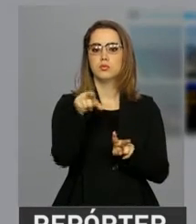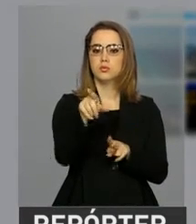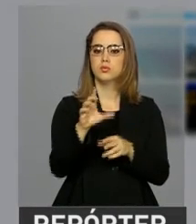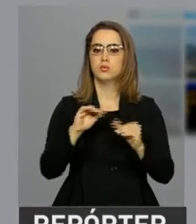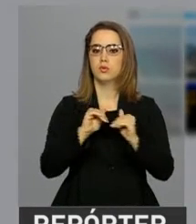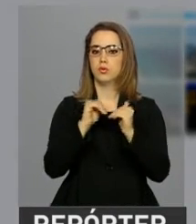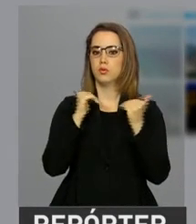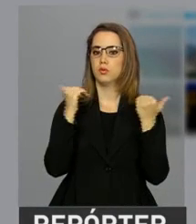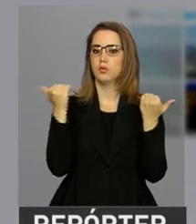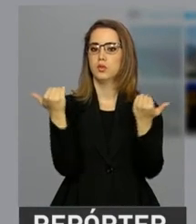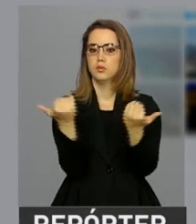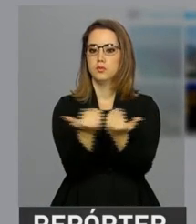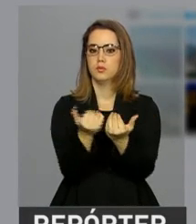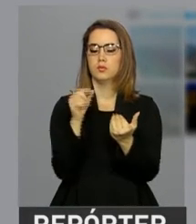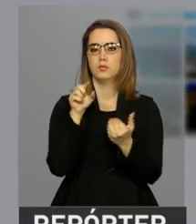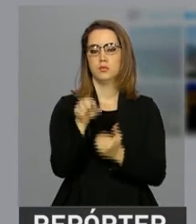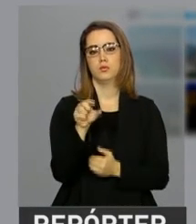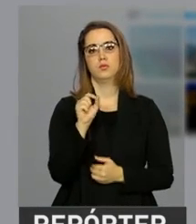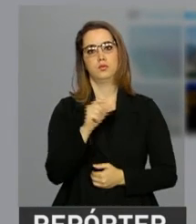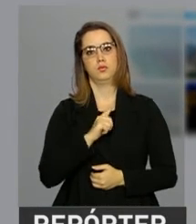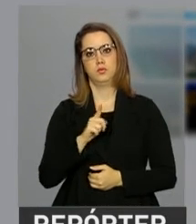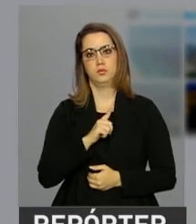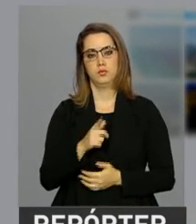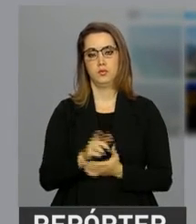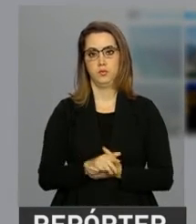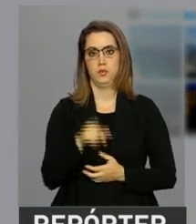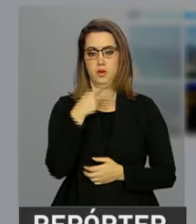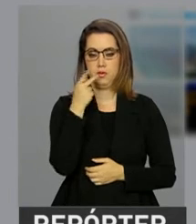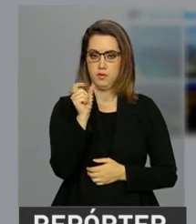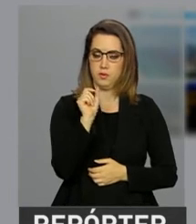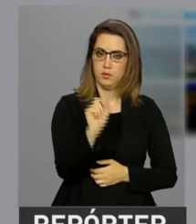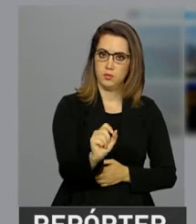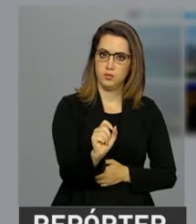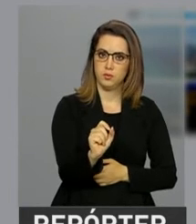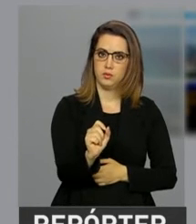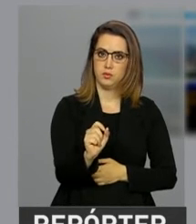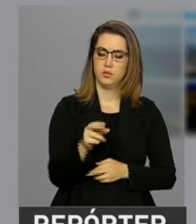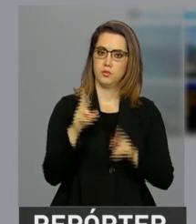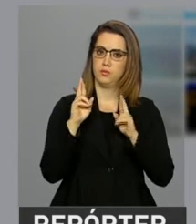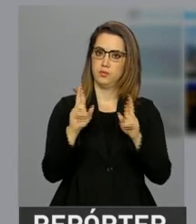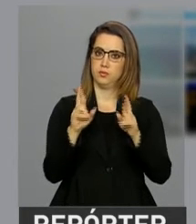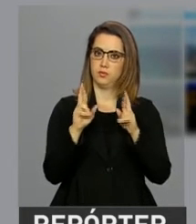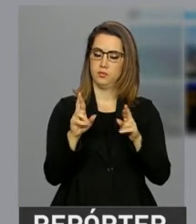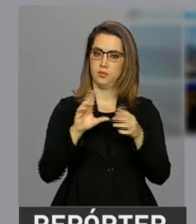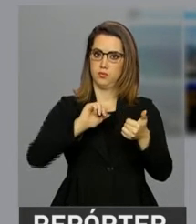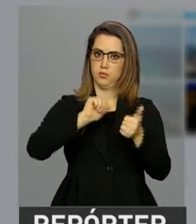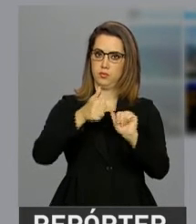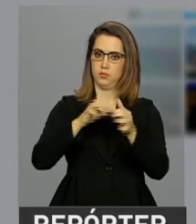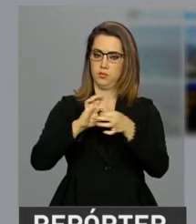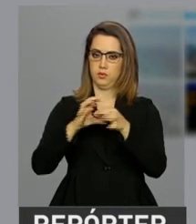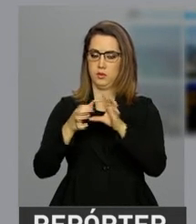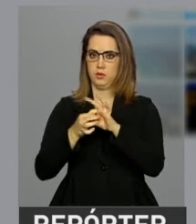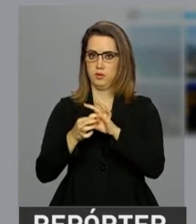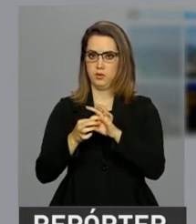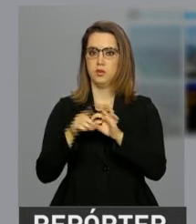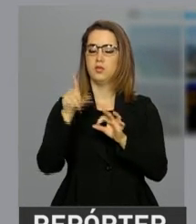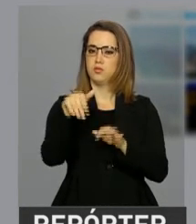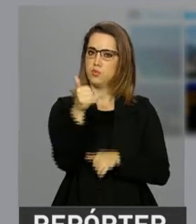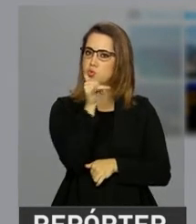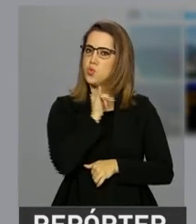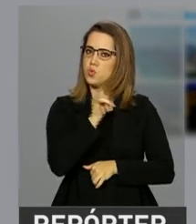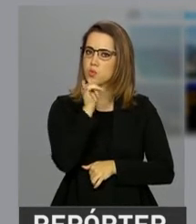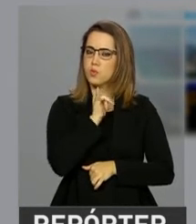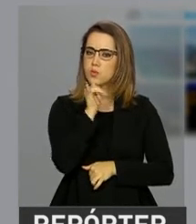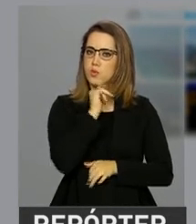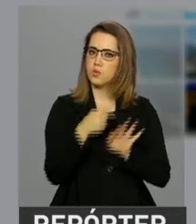Olímpicos, que acontece hoje no estádio do Maracanã. Ele também disse que espera que as Olimpíadas do Rio sejam um exemplo e